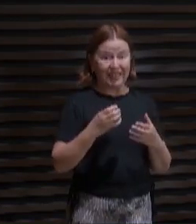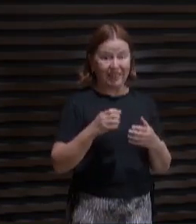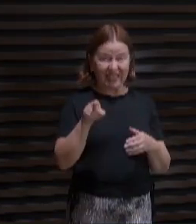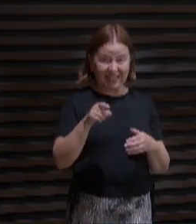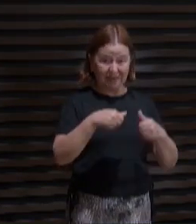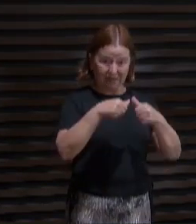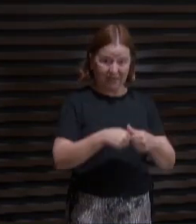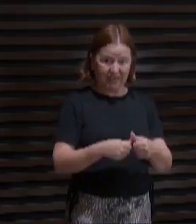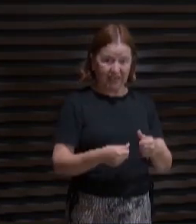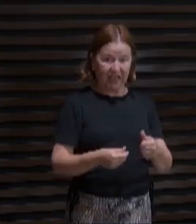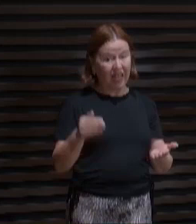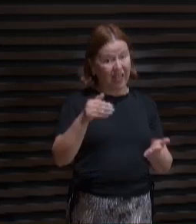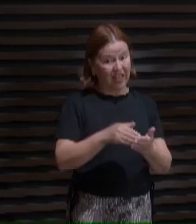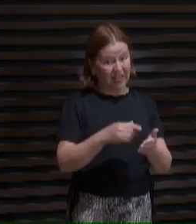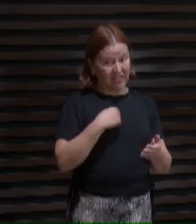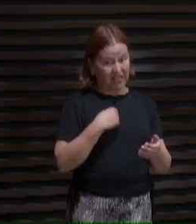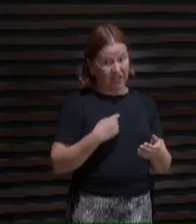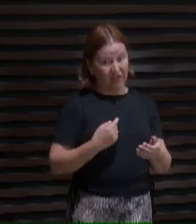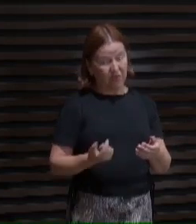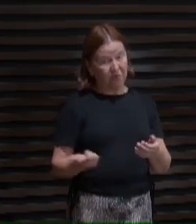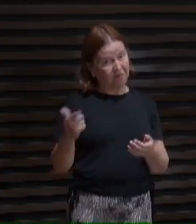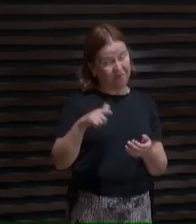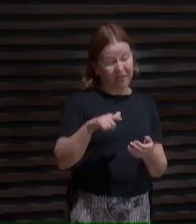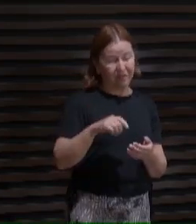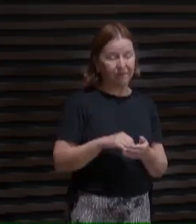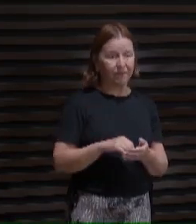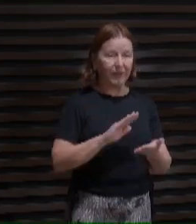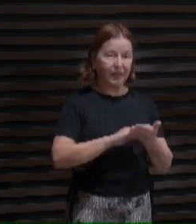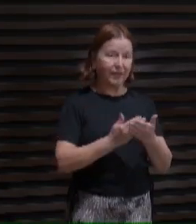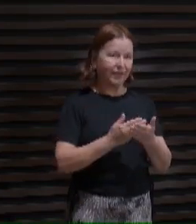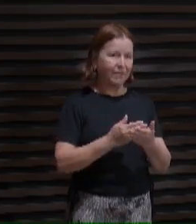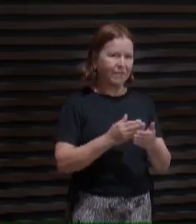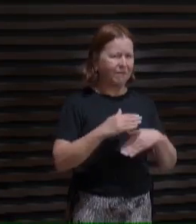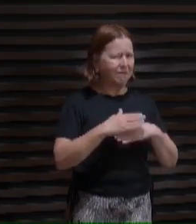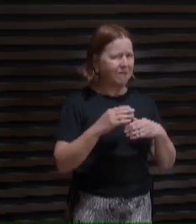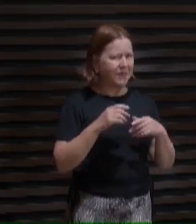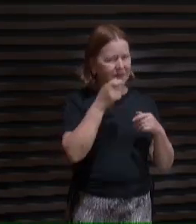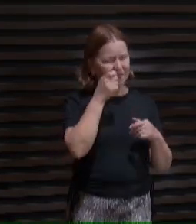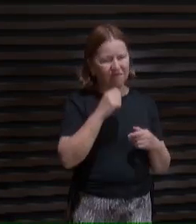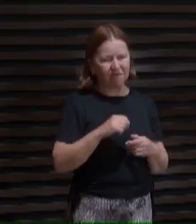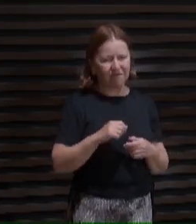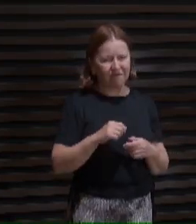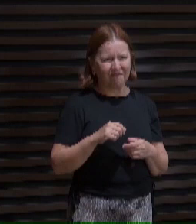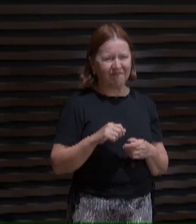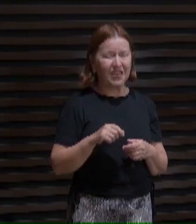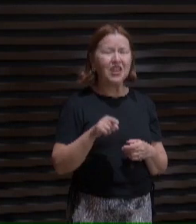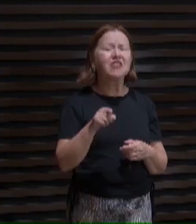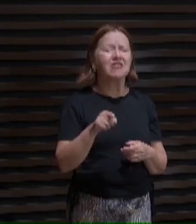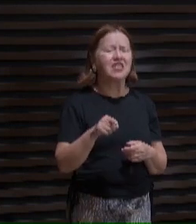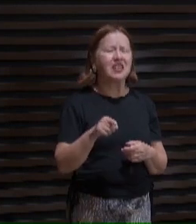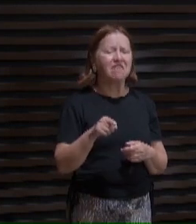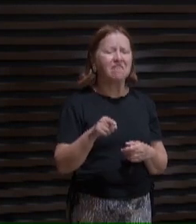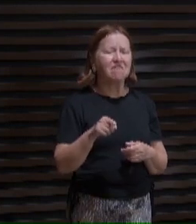venha, a versão mais interessante que eu vi é: o que você tem a ver com isso? O